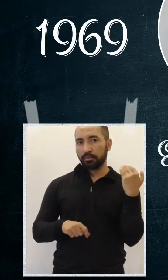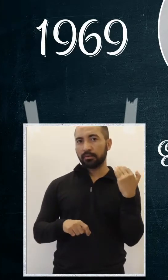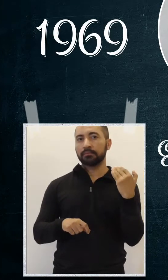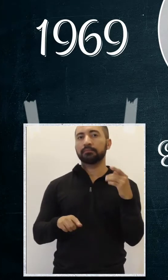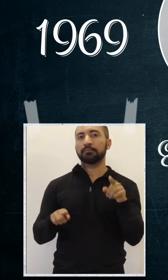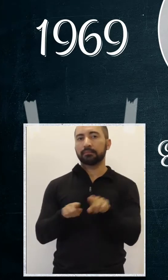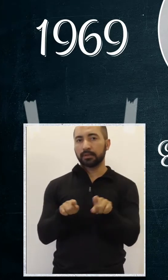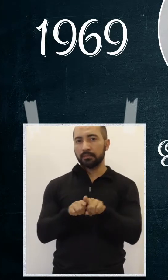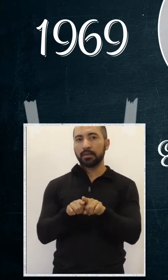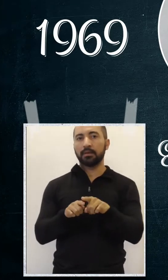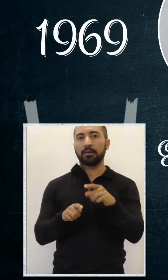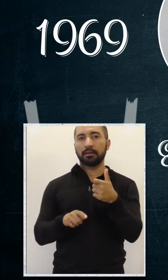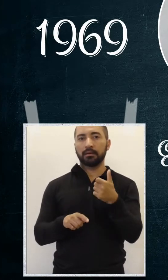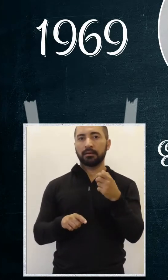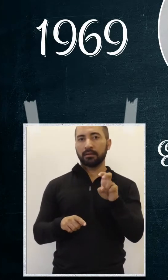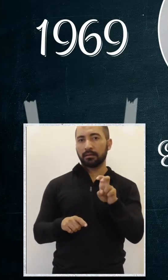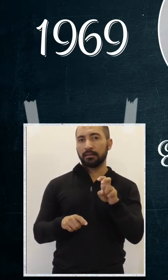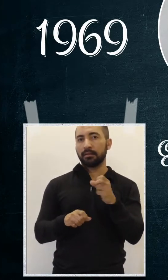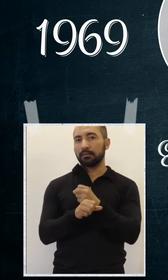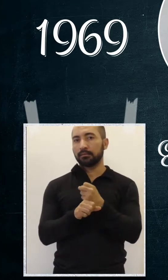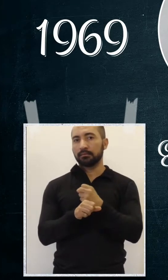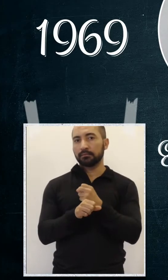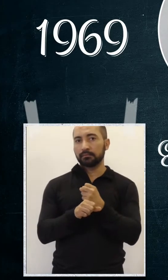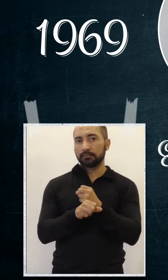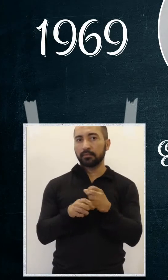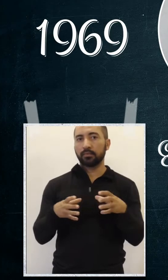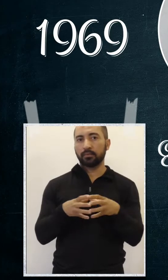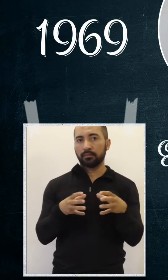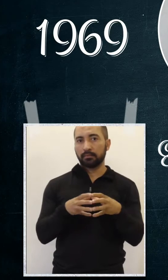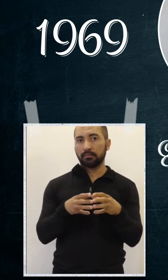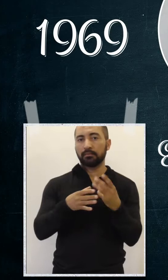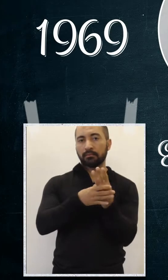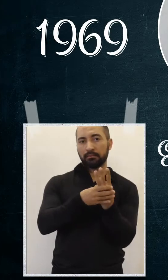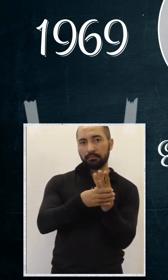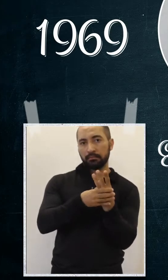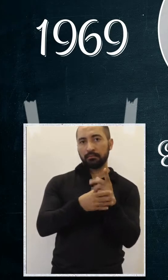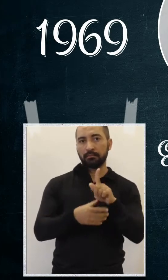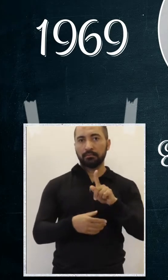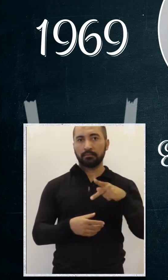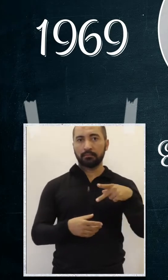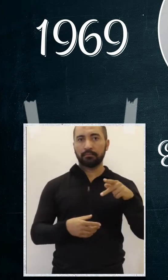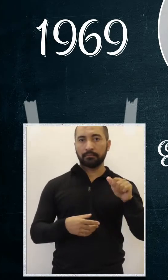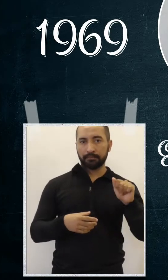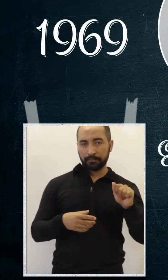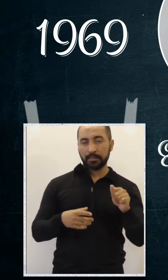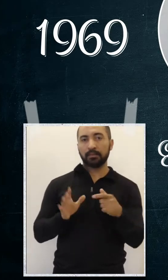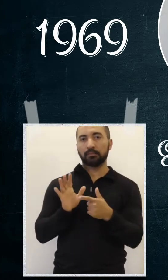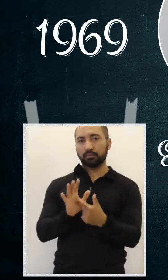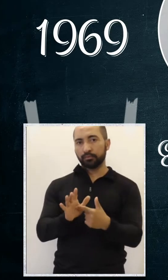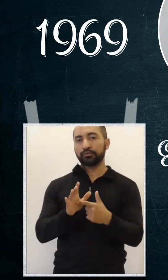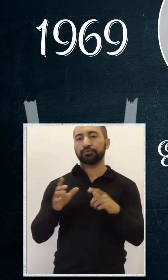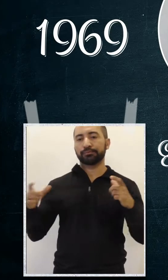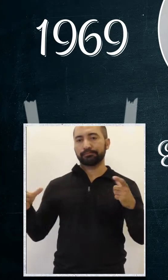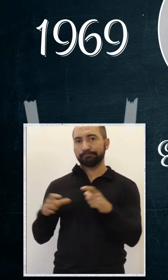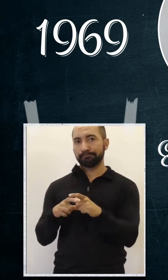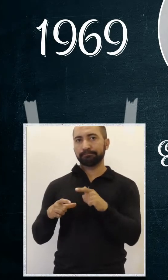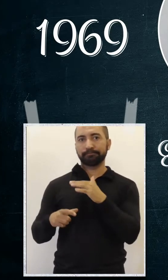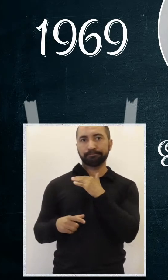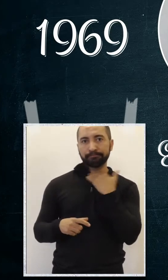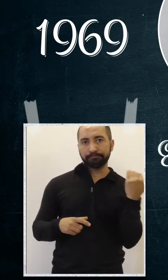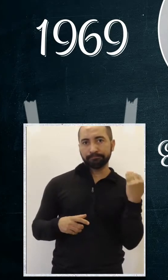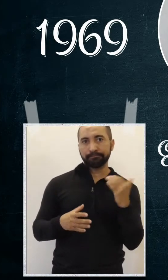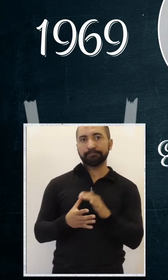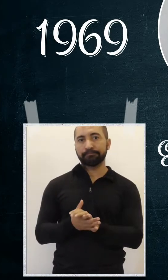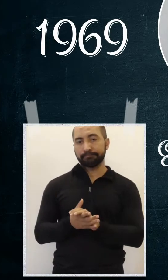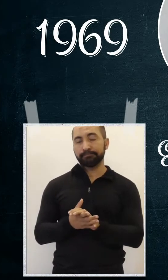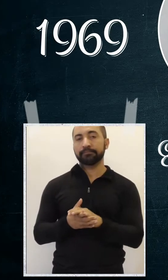anos pelo GPA em Porto de Galinhas, no estado de Pernambuco, enquanto que, segundo Laborel, Mucismilia hart formava grandes buquês em faixas contínuas ao